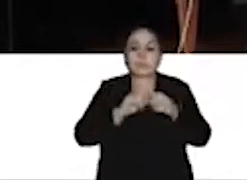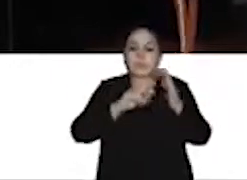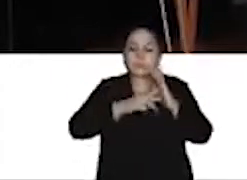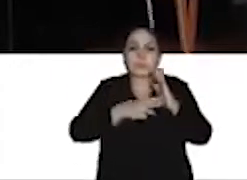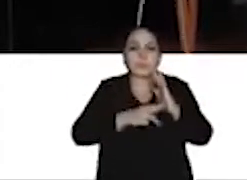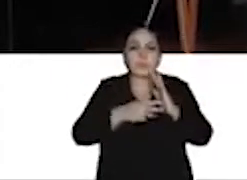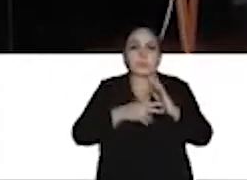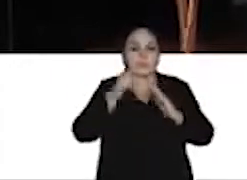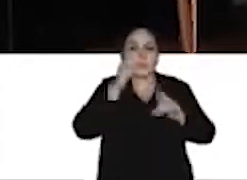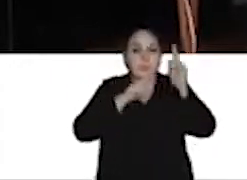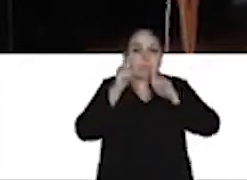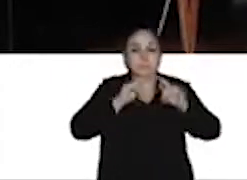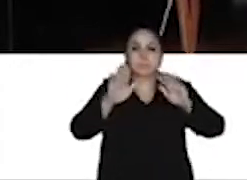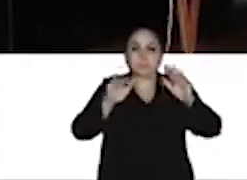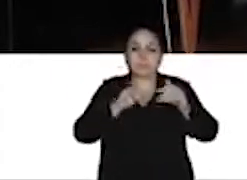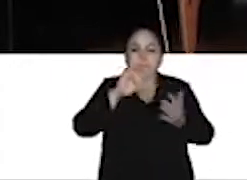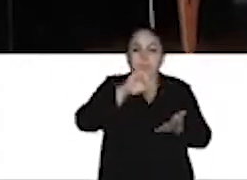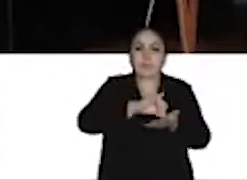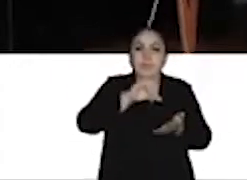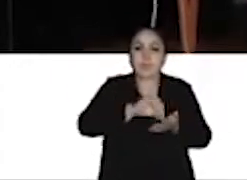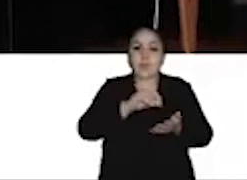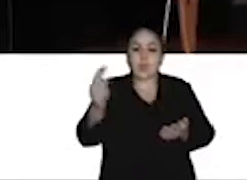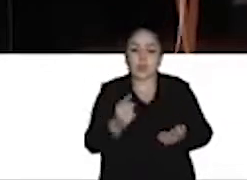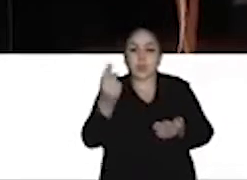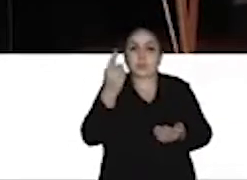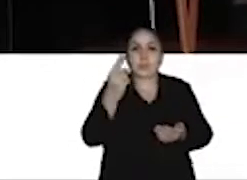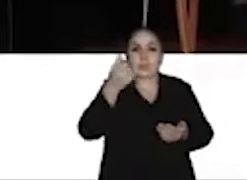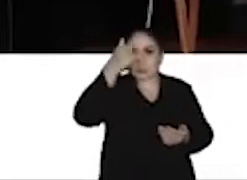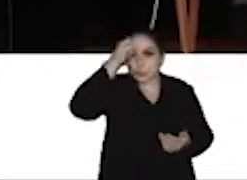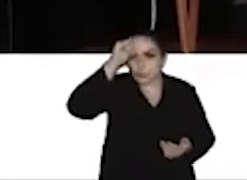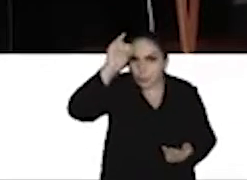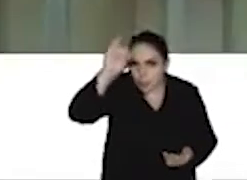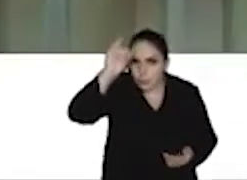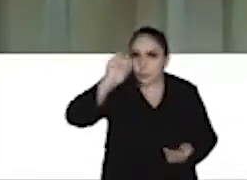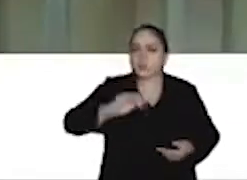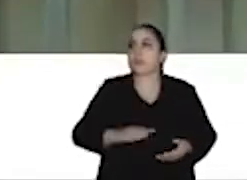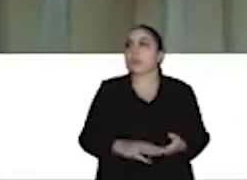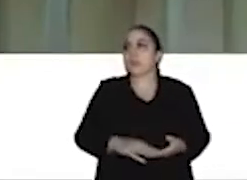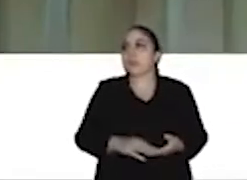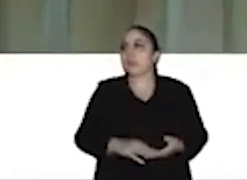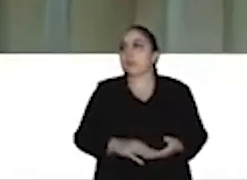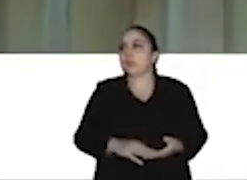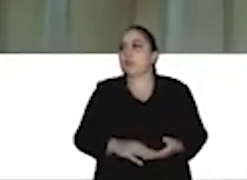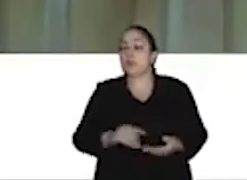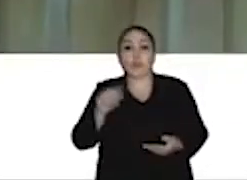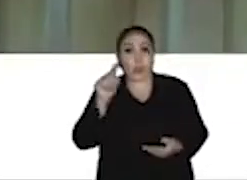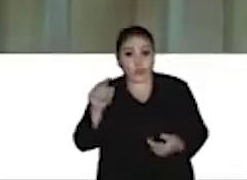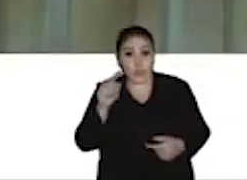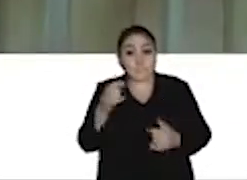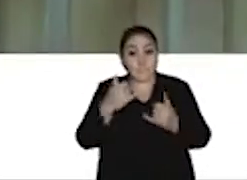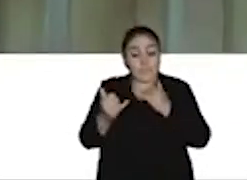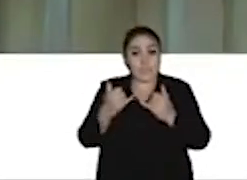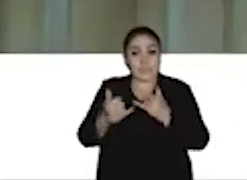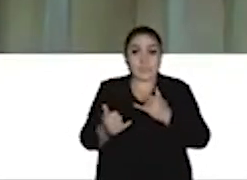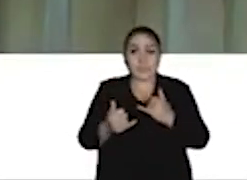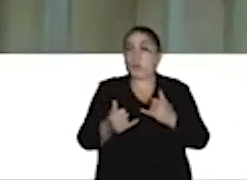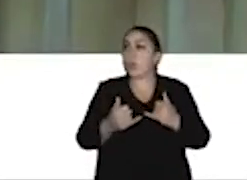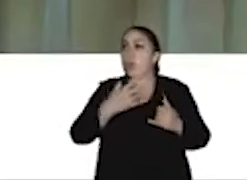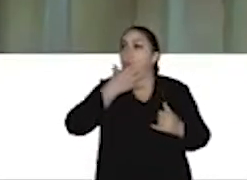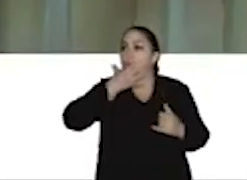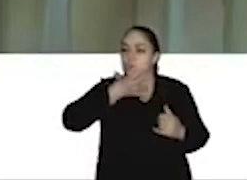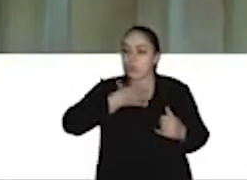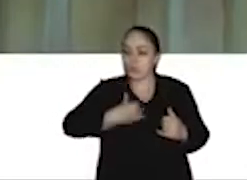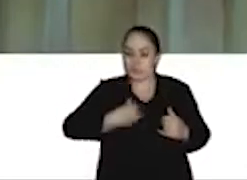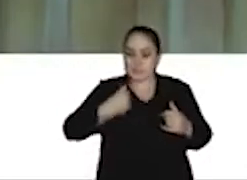sindicato. Vai chamar Central Única dos Touros. Cuts. E você... Você é parecido com aquele barbudo que tem